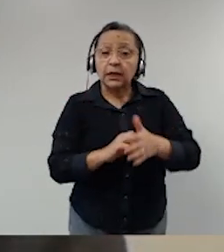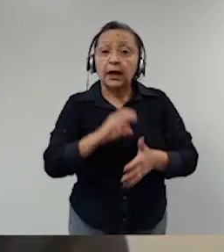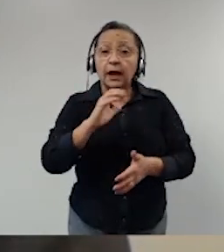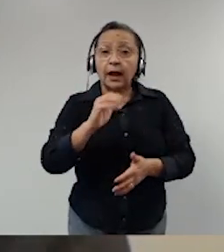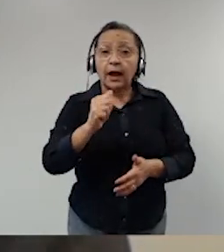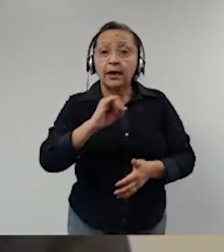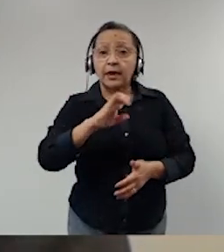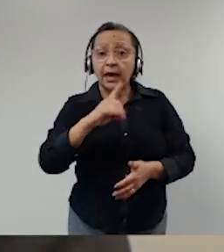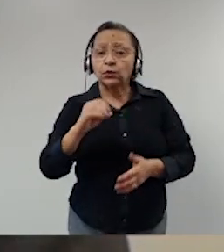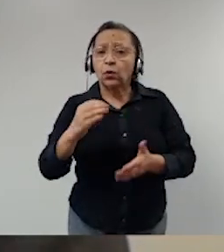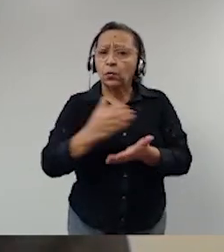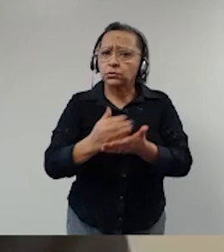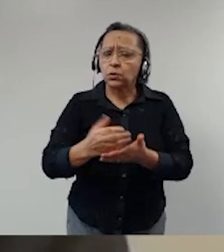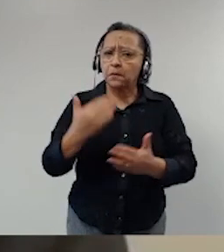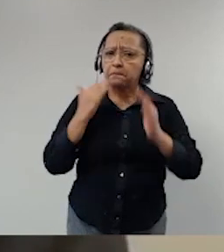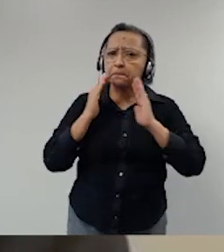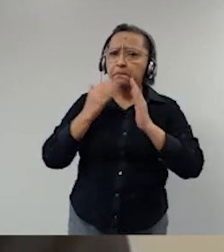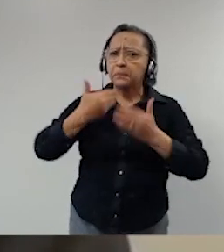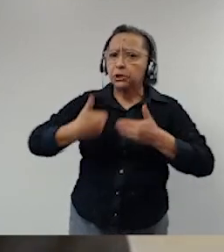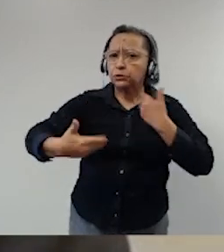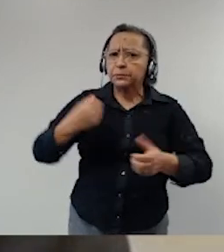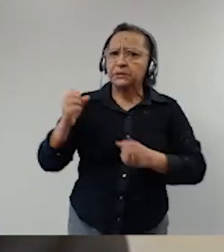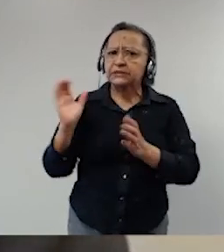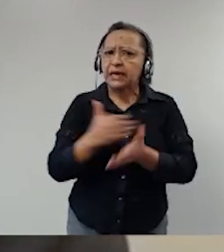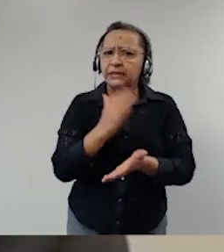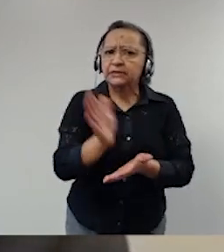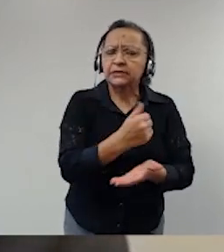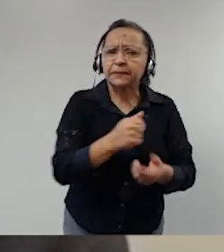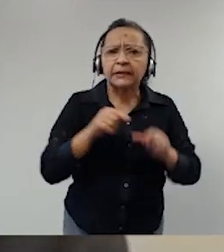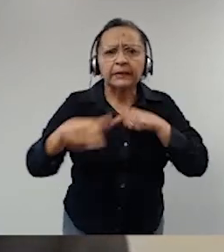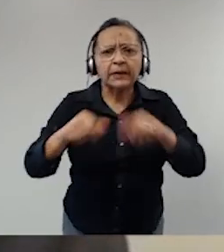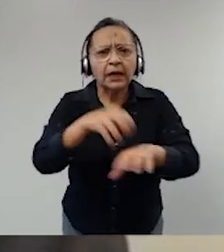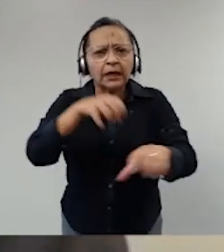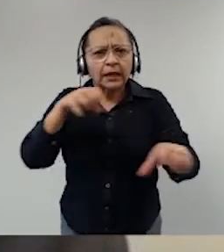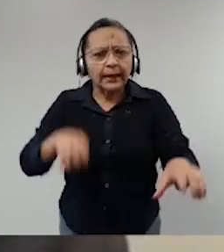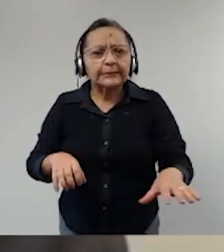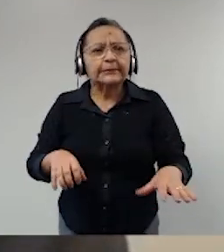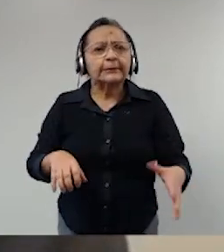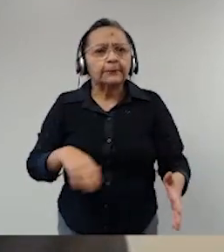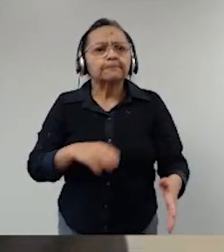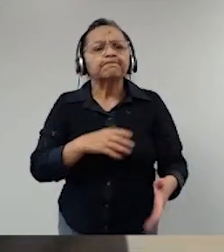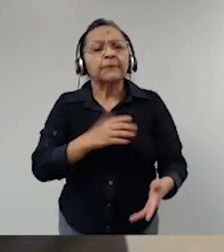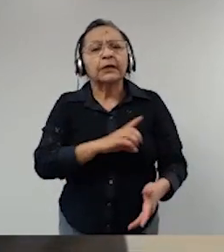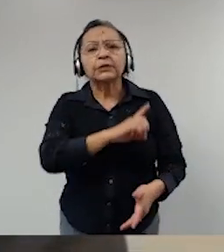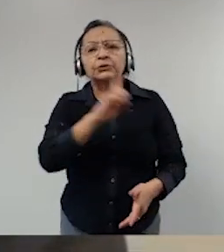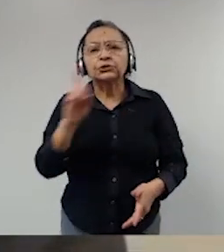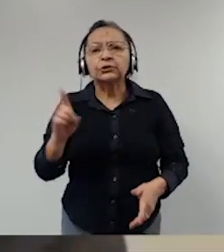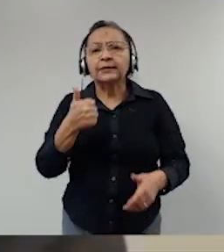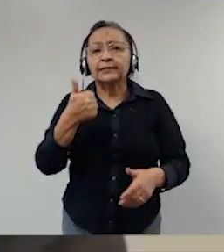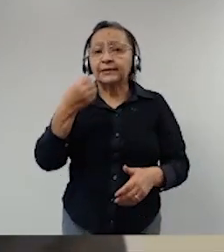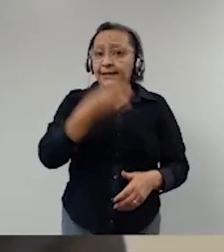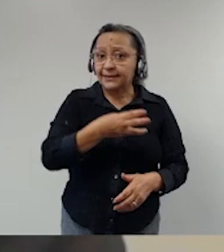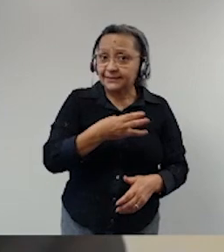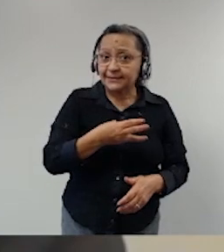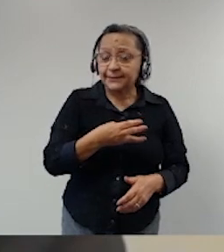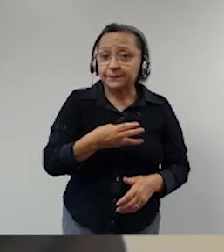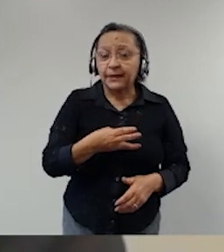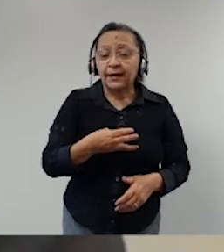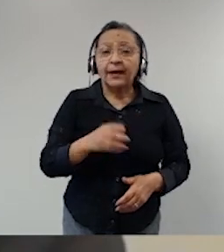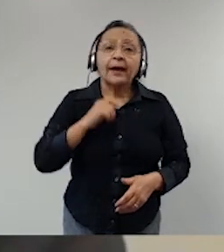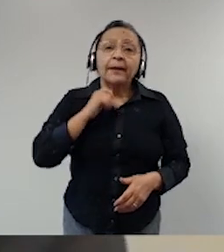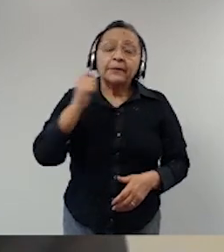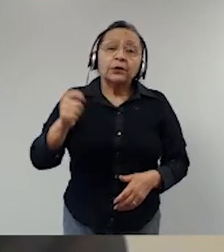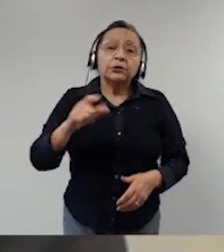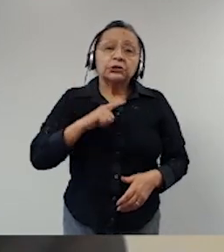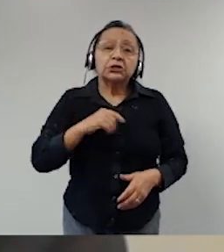para casa, de tal maneira que nós, no dia 13, já tínhamos apenas 8 ou 10 colaboradores no